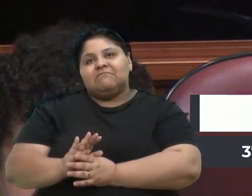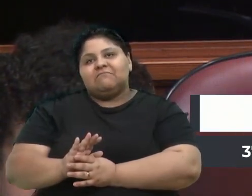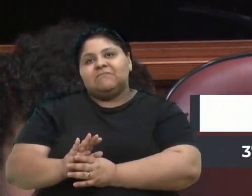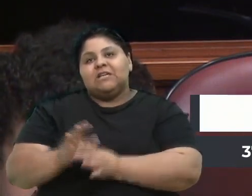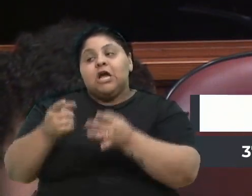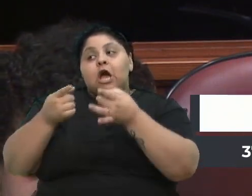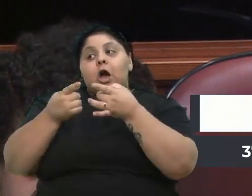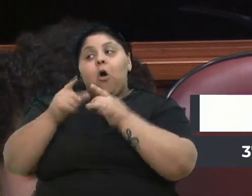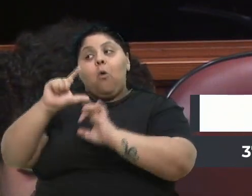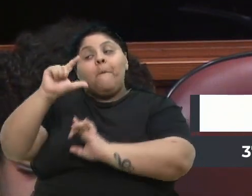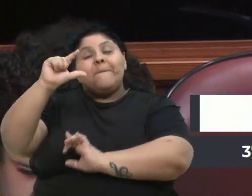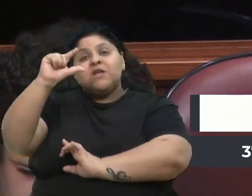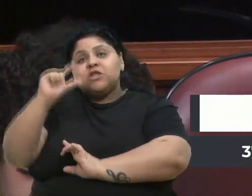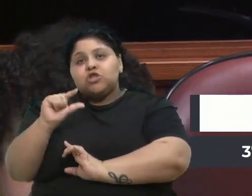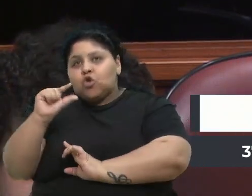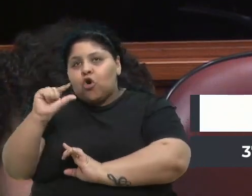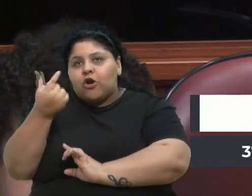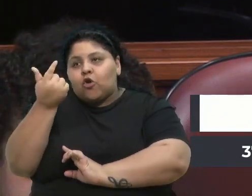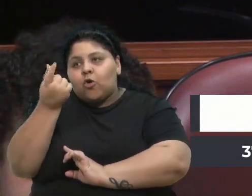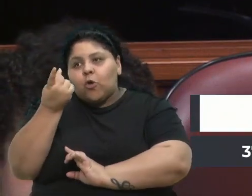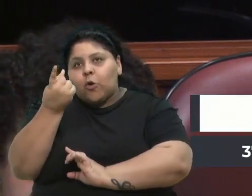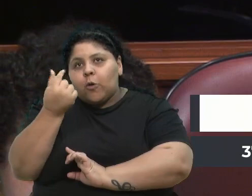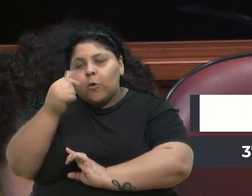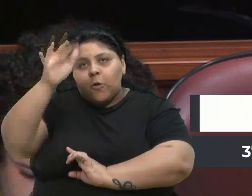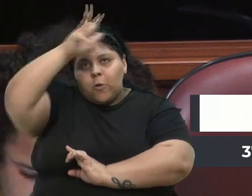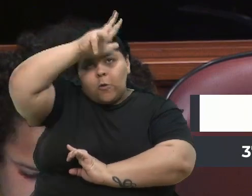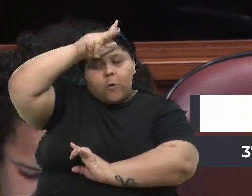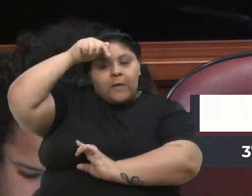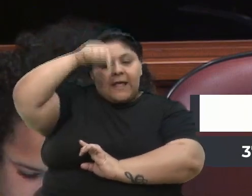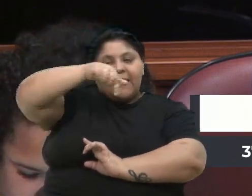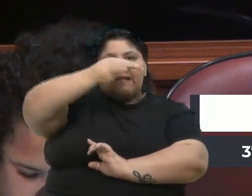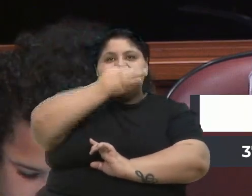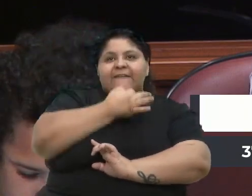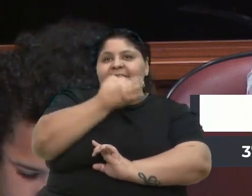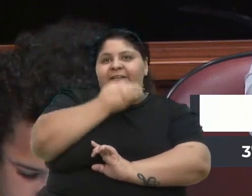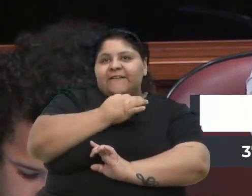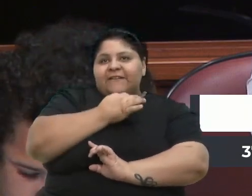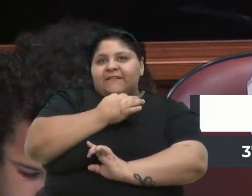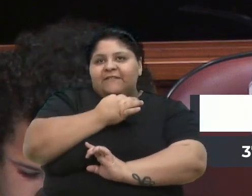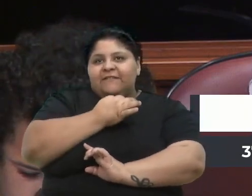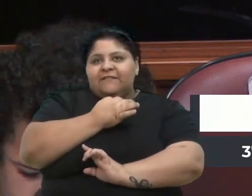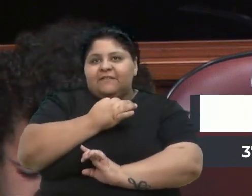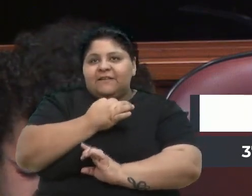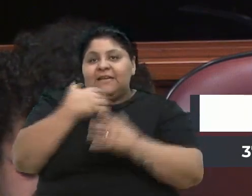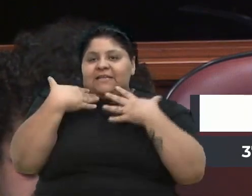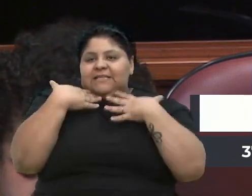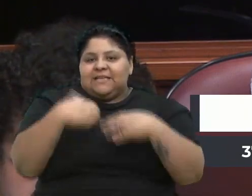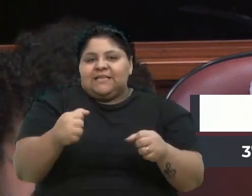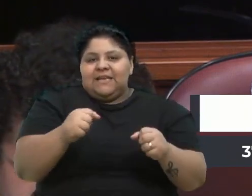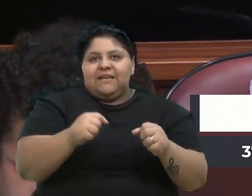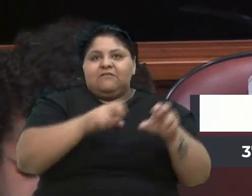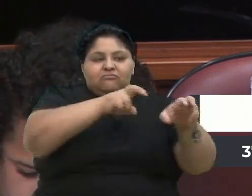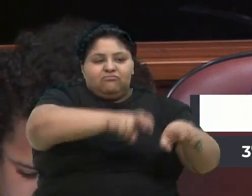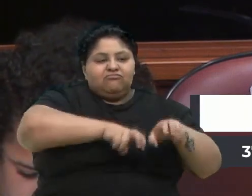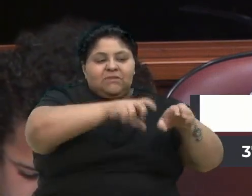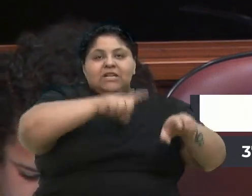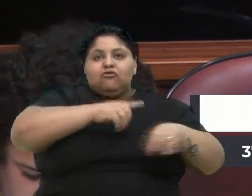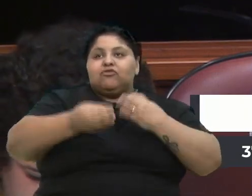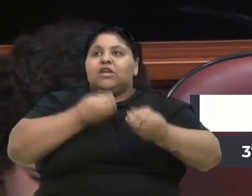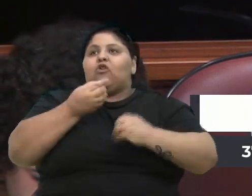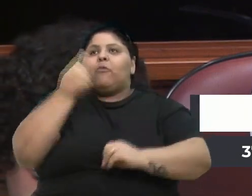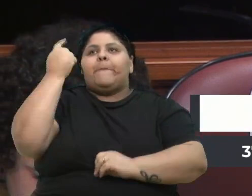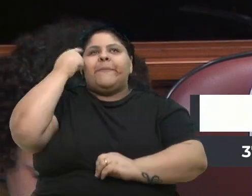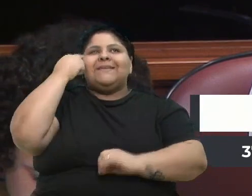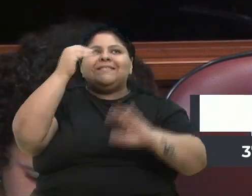o menor orçamento do município de Caxias do Sul hoje é da Secretaria de Agricultura. Daí não tem como nós pensar num